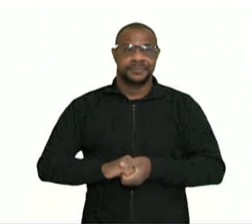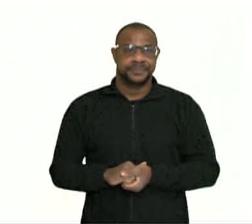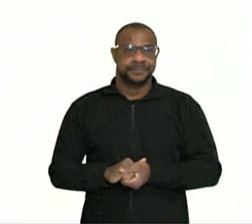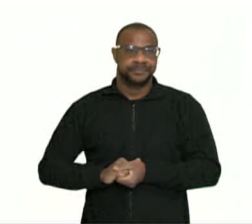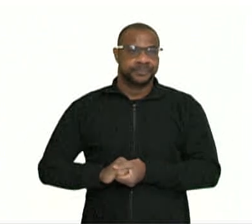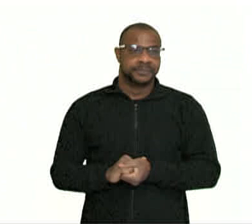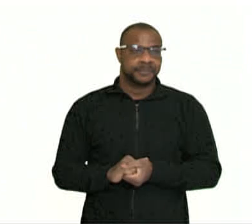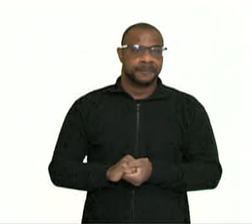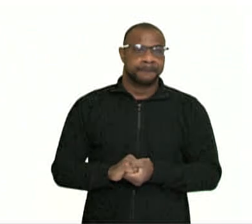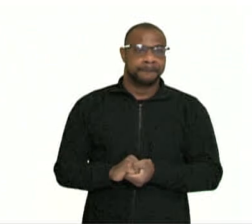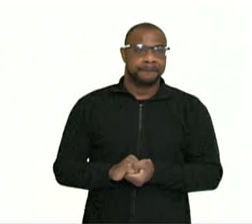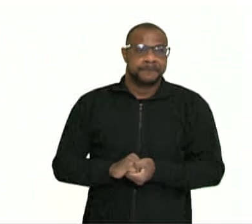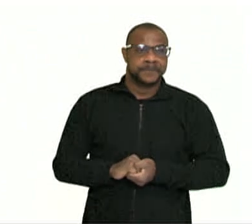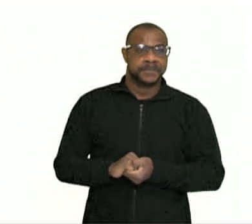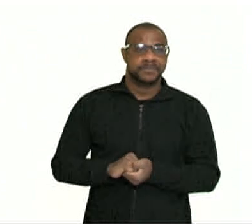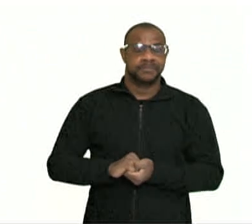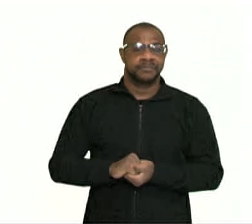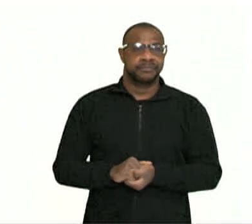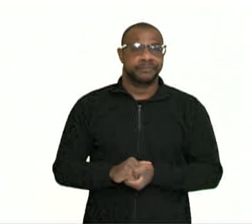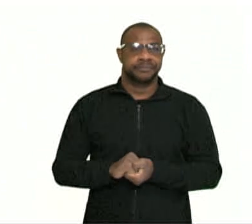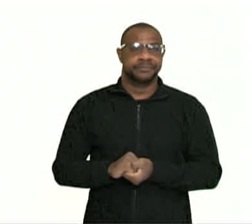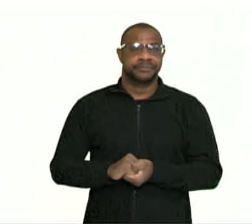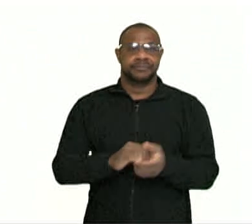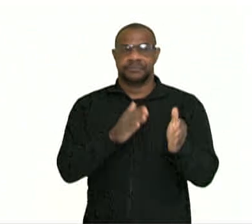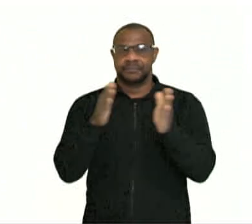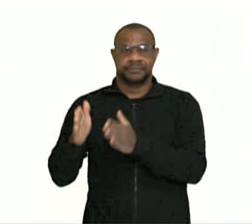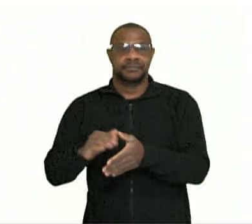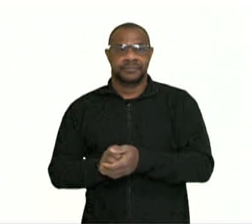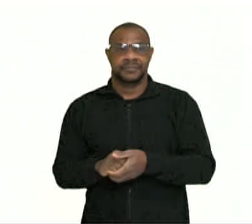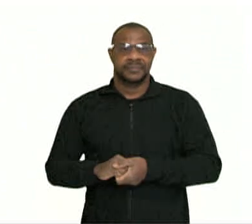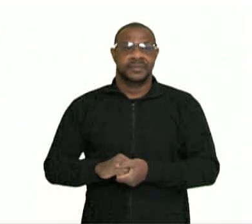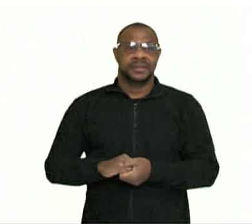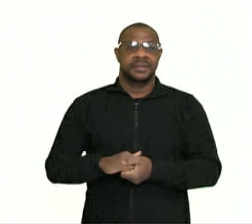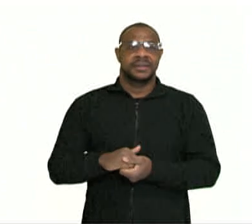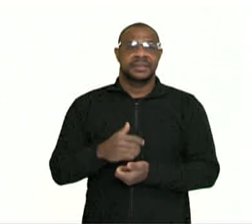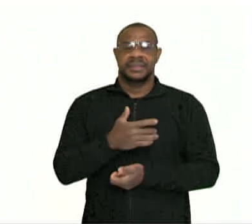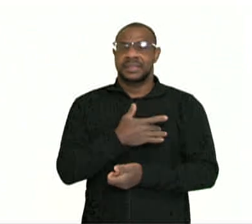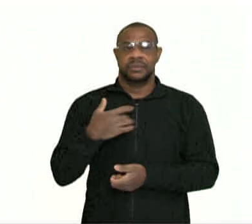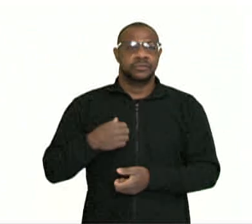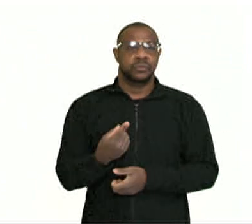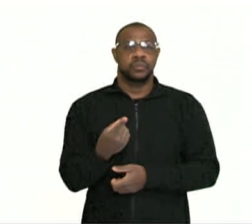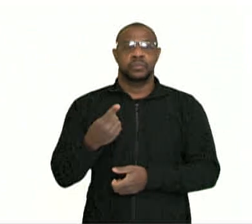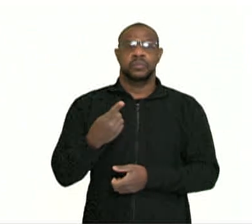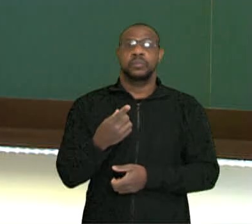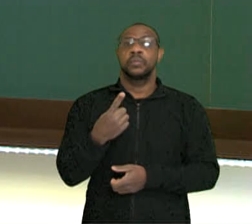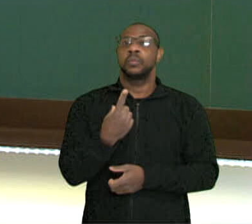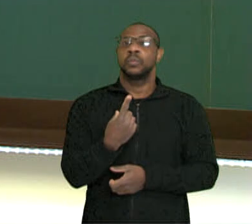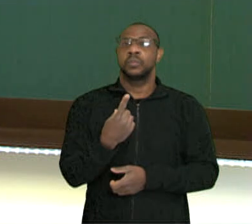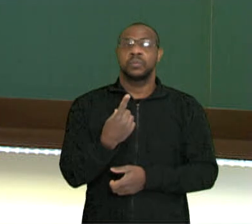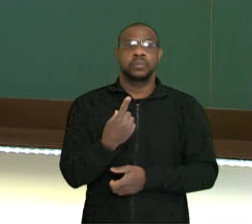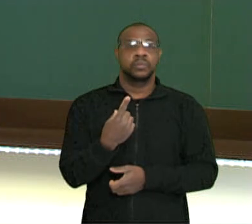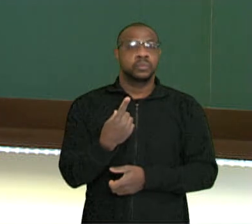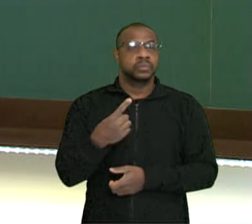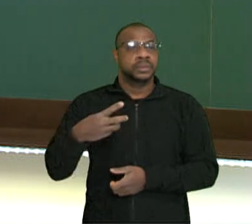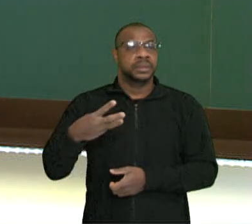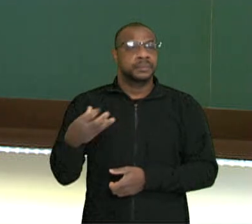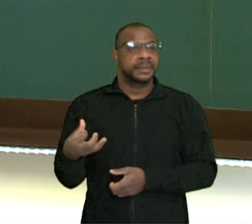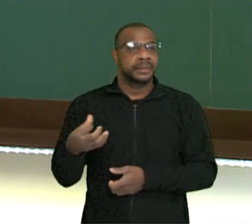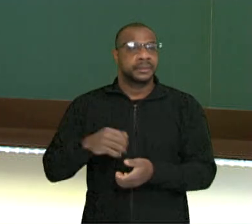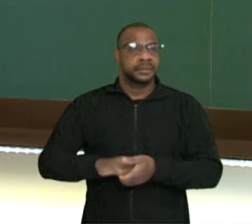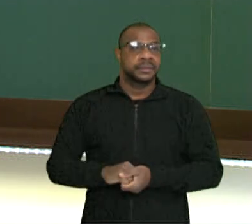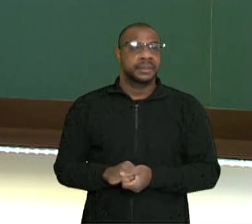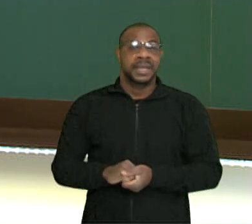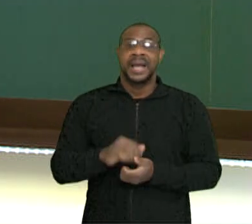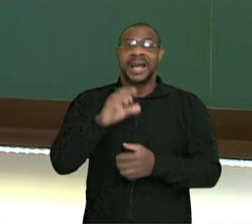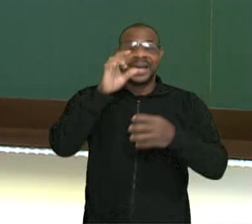saude.gov.br/coronavírus. Então, Pátria Amada Brasil diz que saúde 136, aqui ó, o ícone de informações. Então,